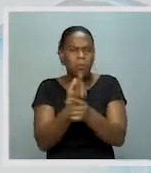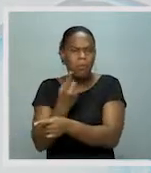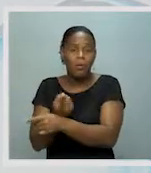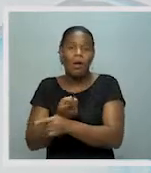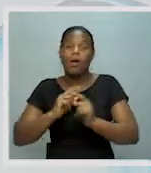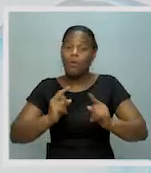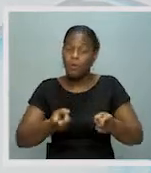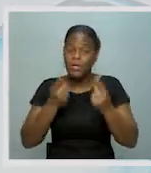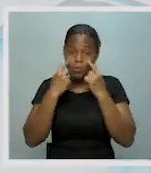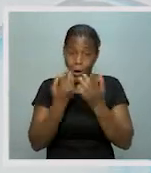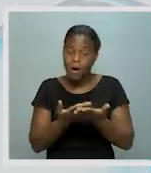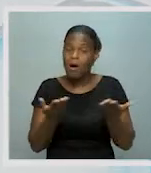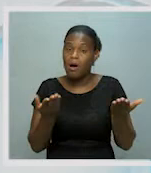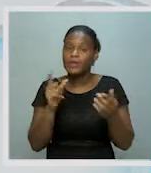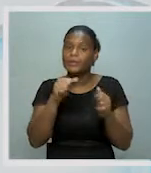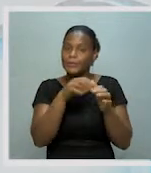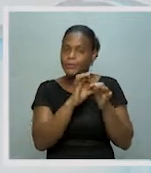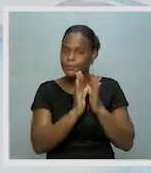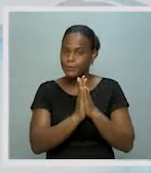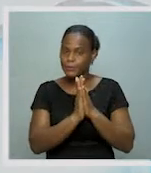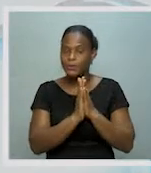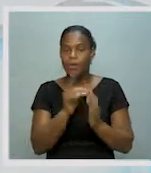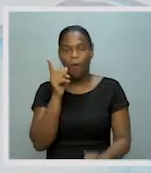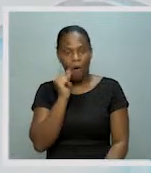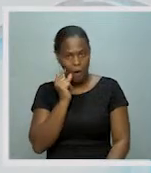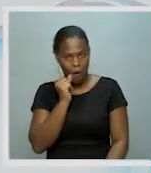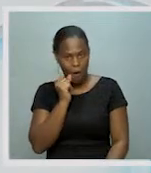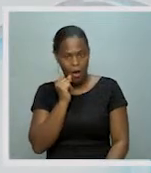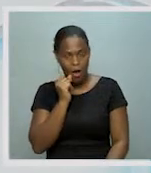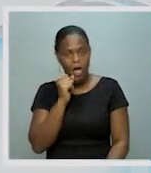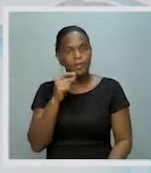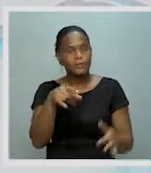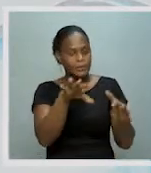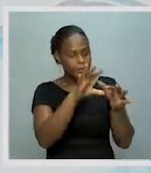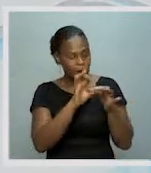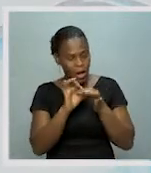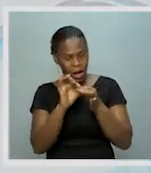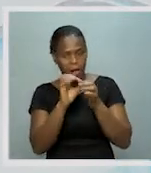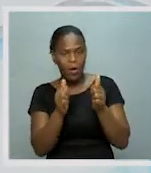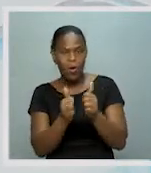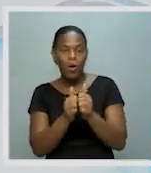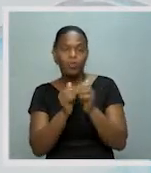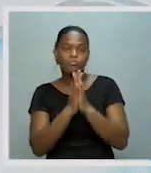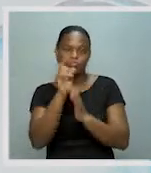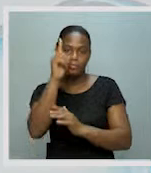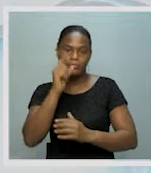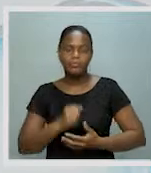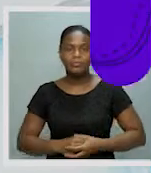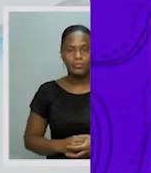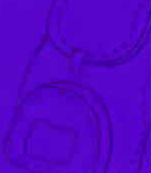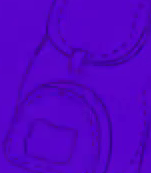aí sim começou a manifestação religiosa. O homem se relacionando com o